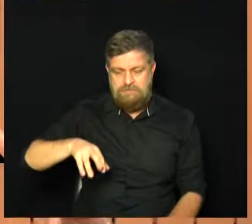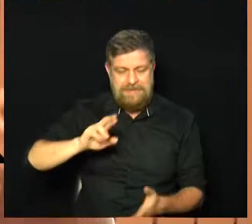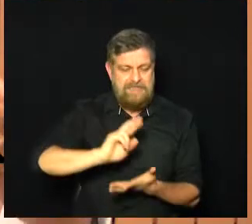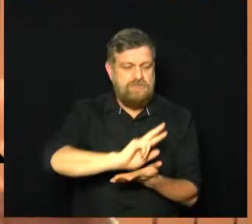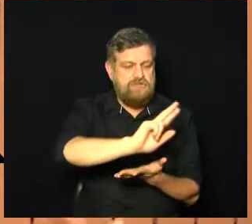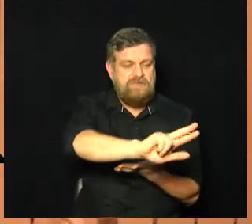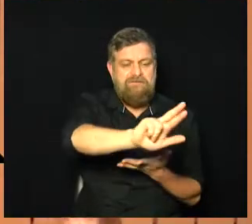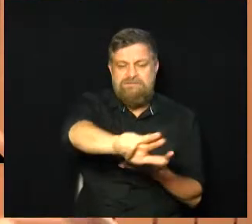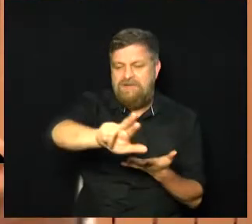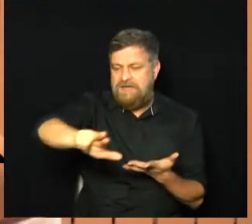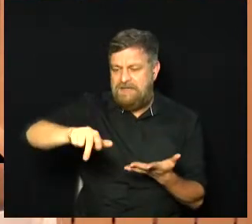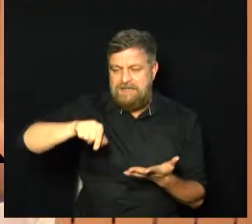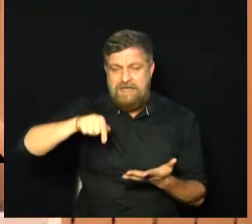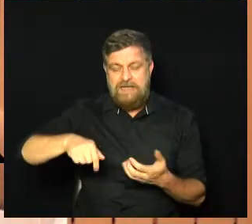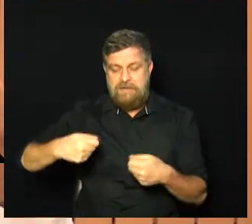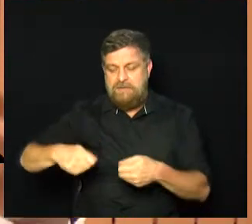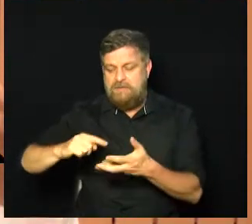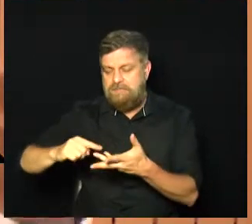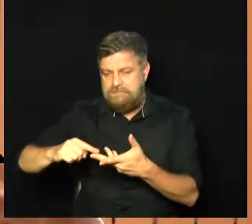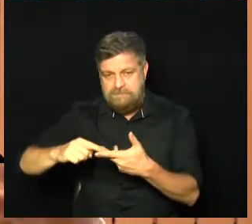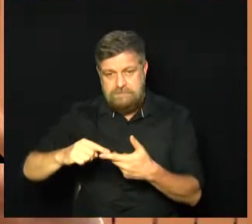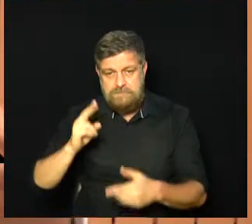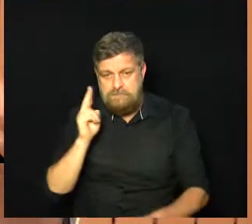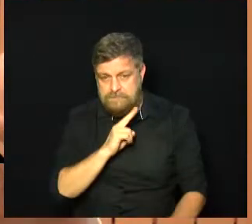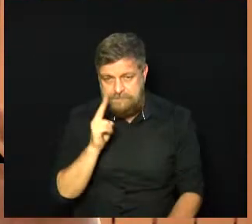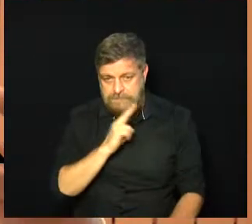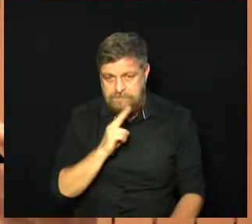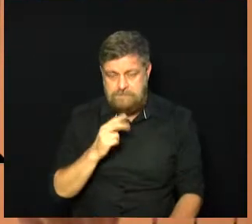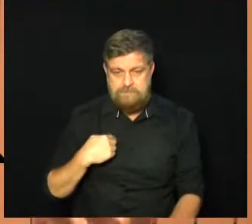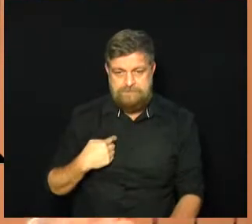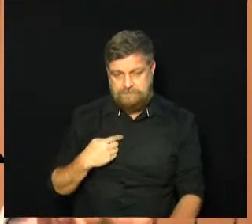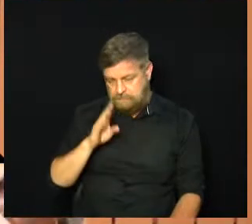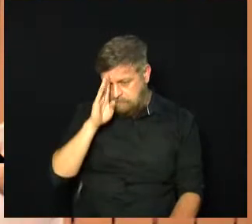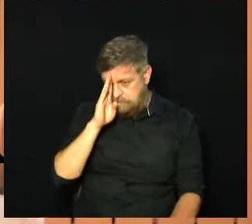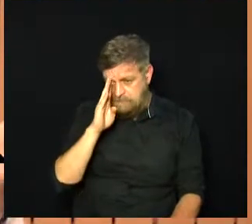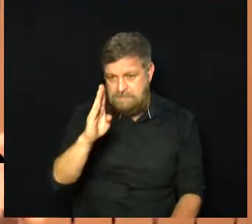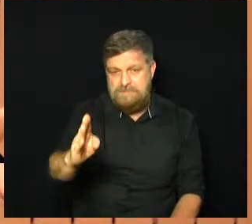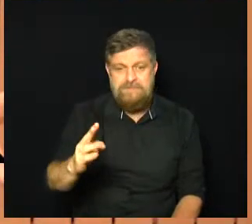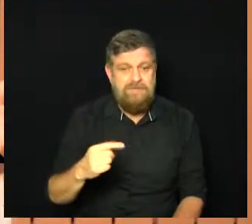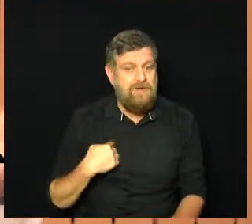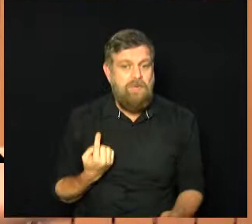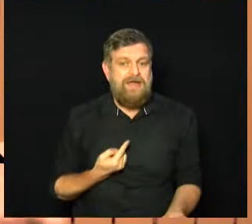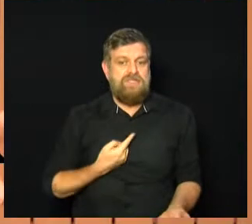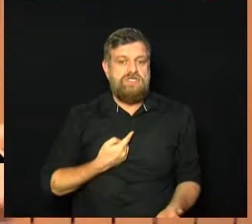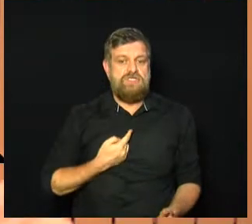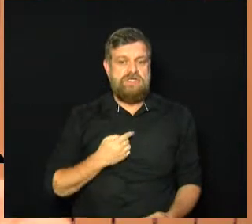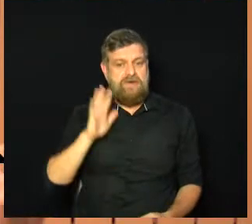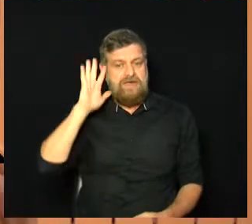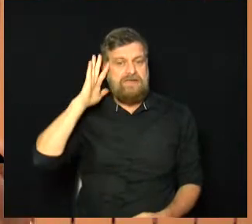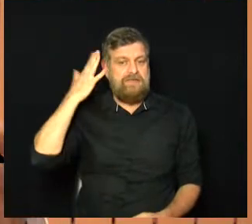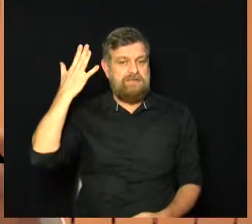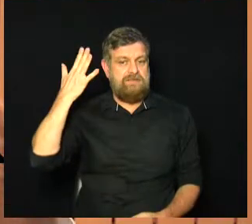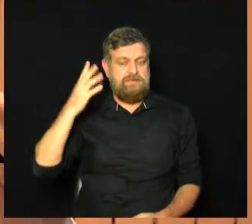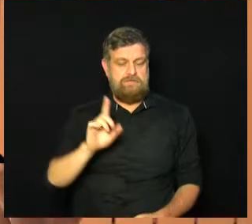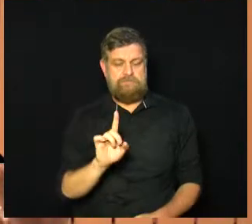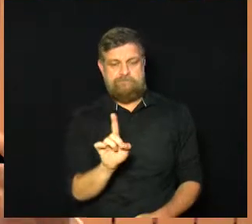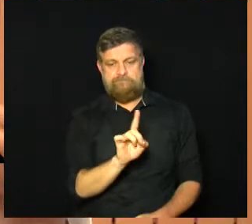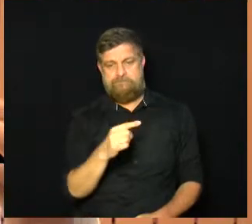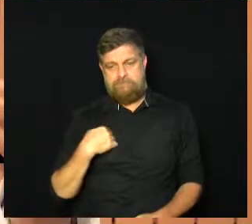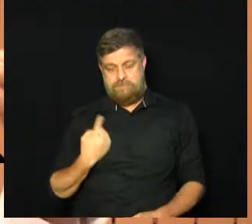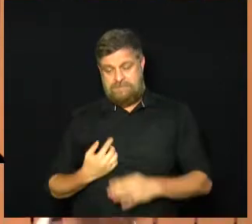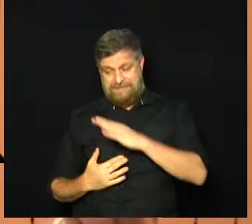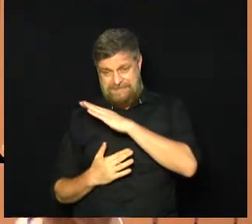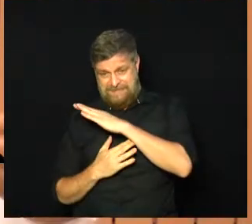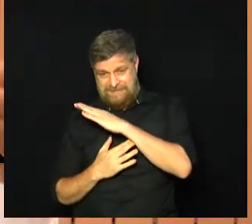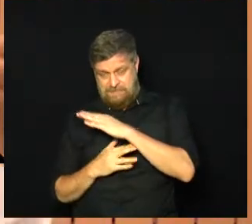determinam como sendo urgente. Não, essas necessidades, essas prioridades não podem ser determinadas por nós que estamos aqui dentro da Casa de Lei. Só